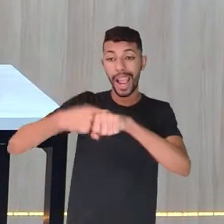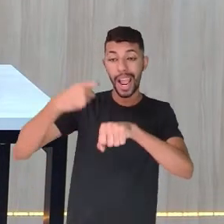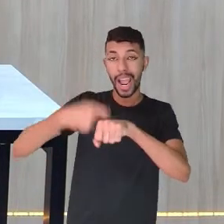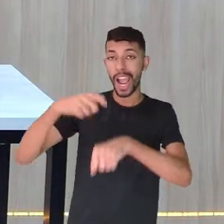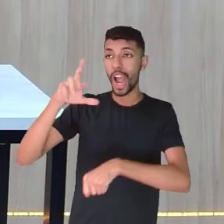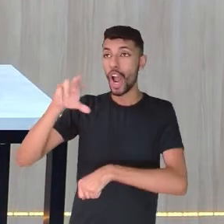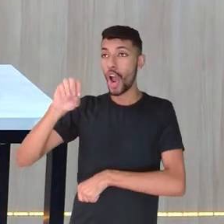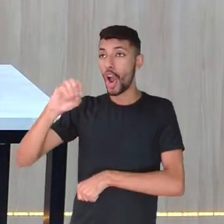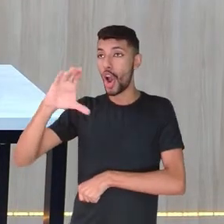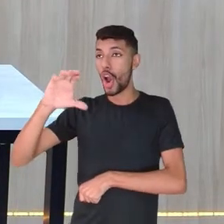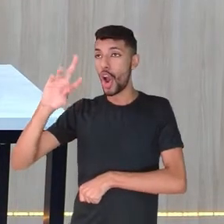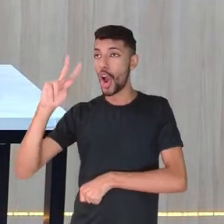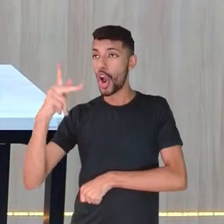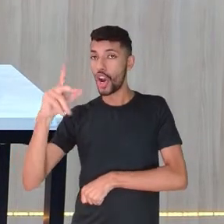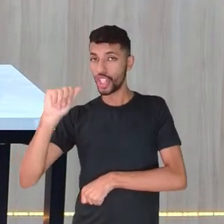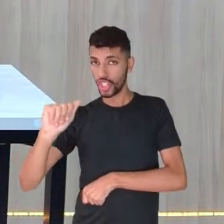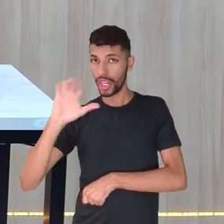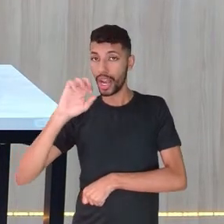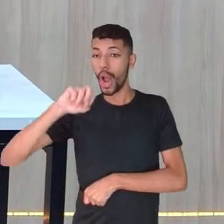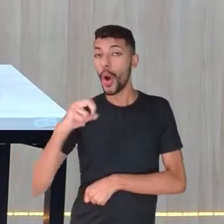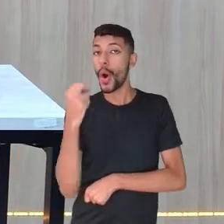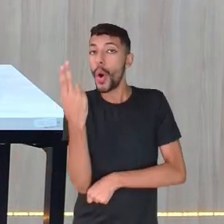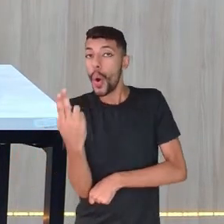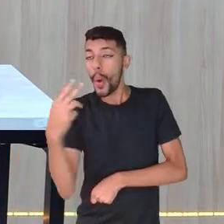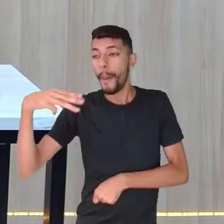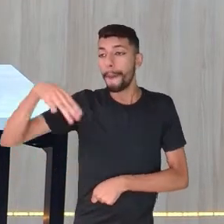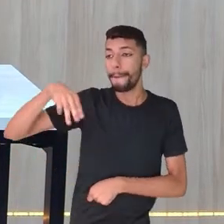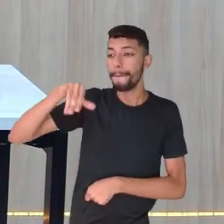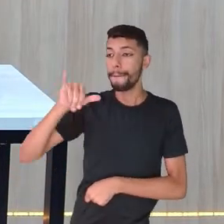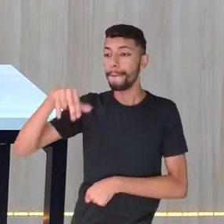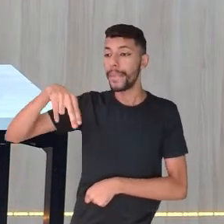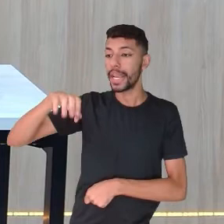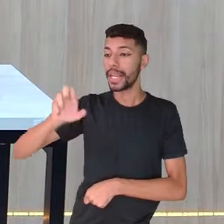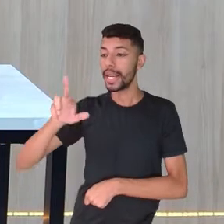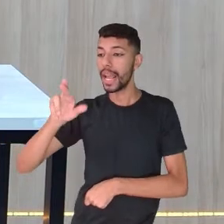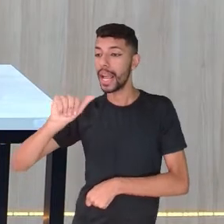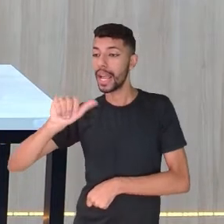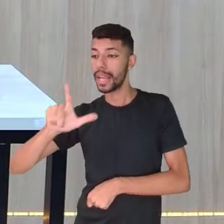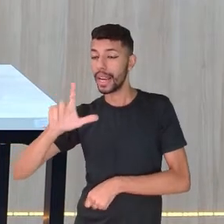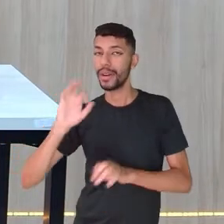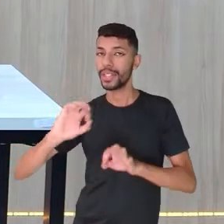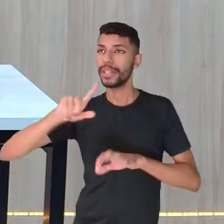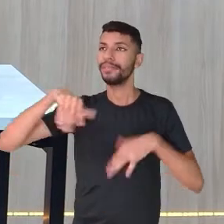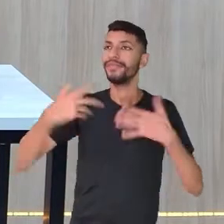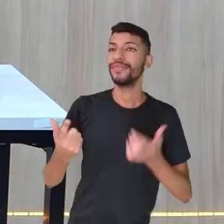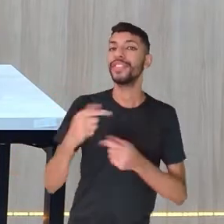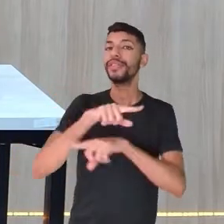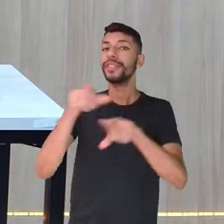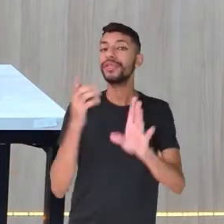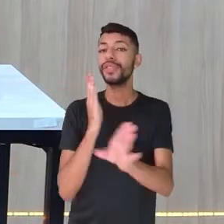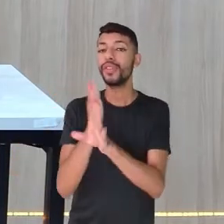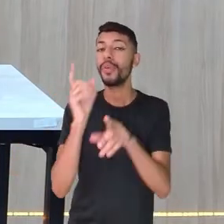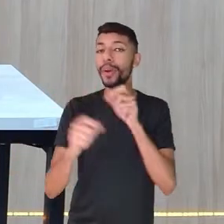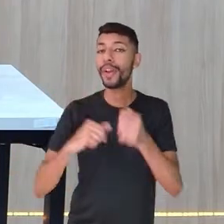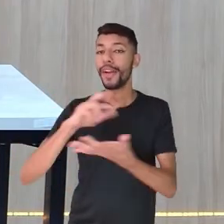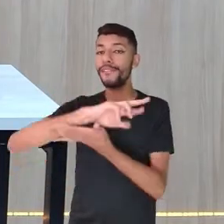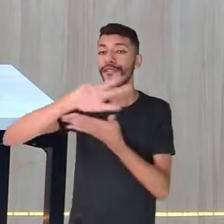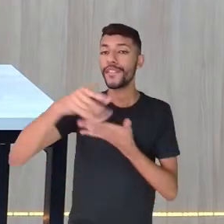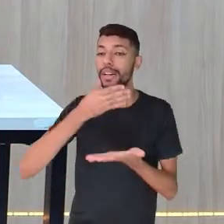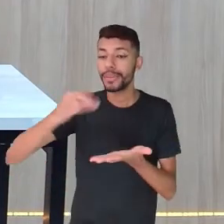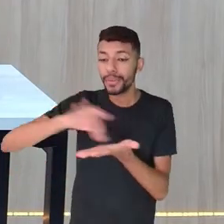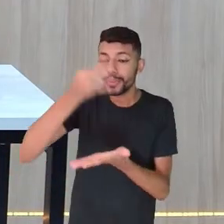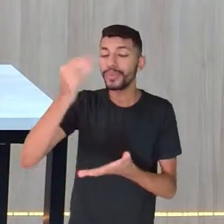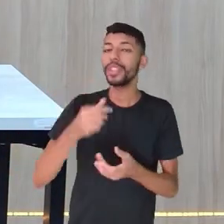vocês vão encontrar vários, né, autores falando, né, e esse que eu trouxe é para dizer que um é uma